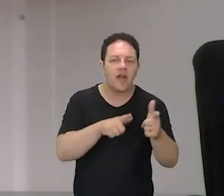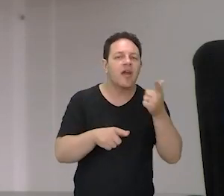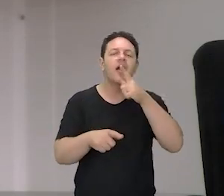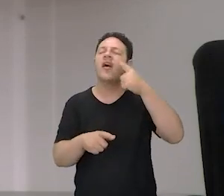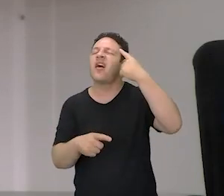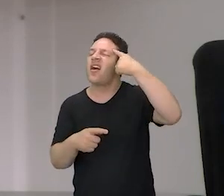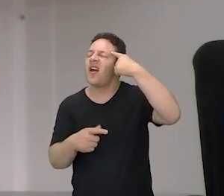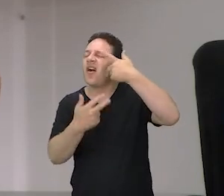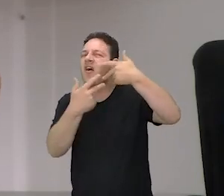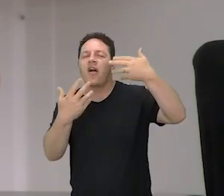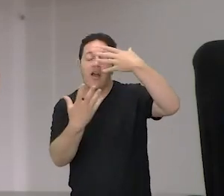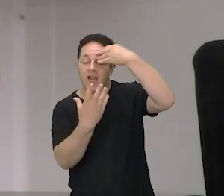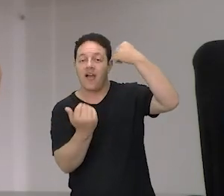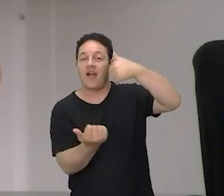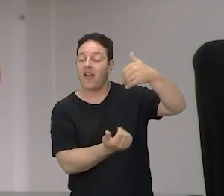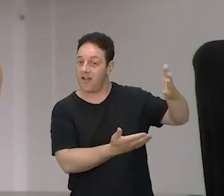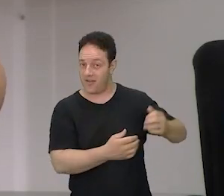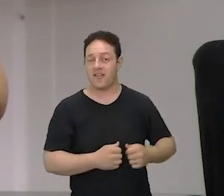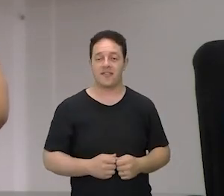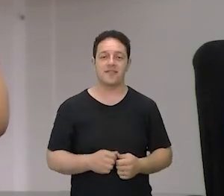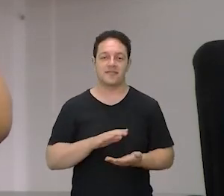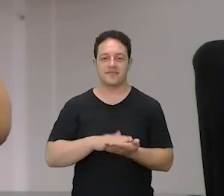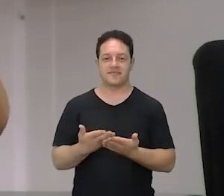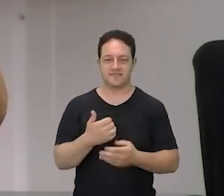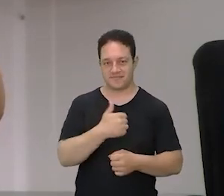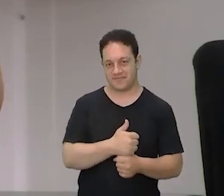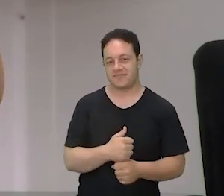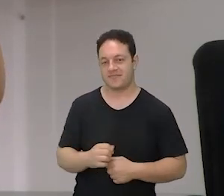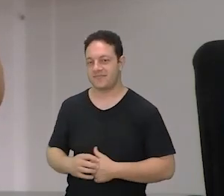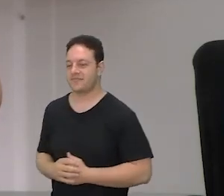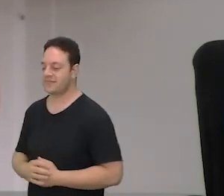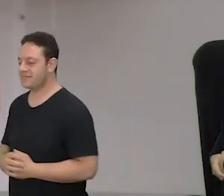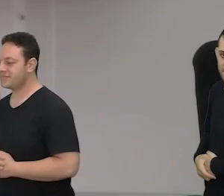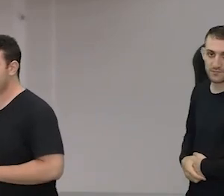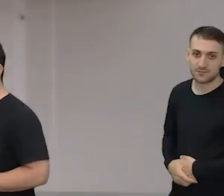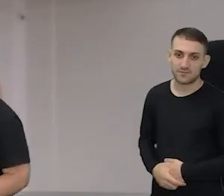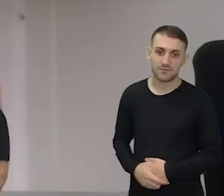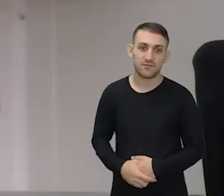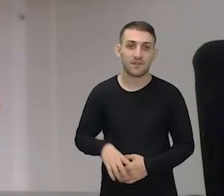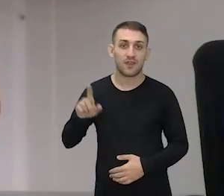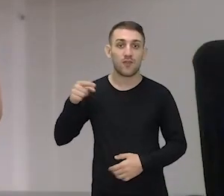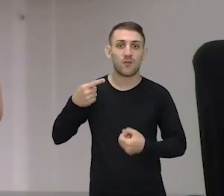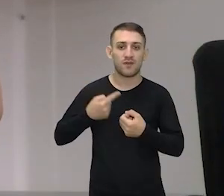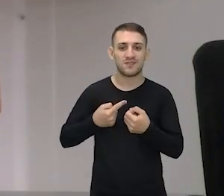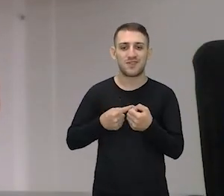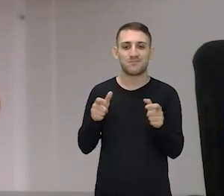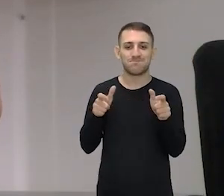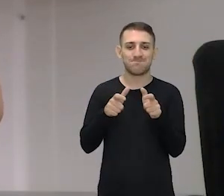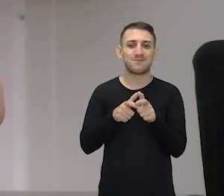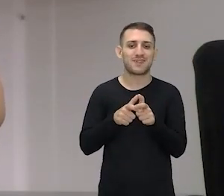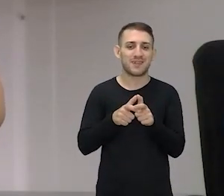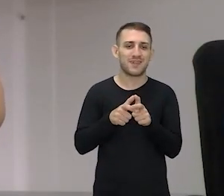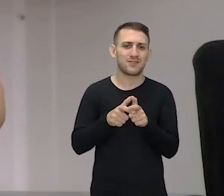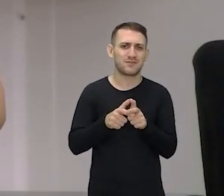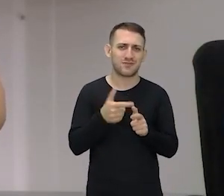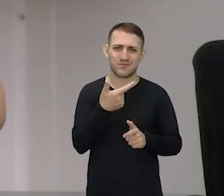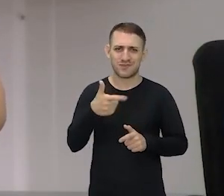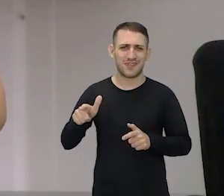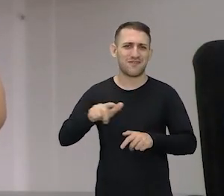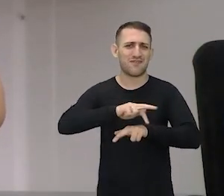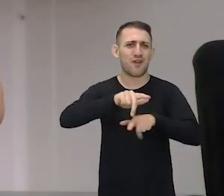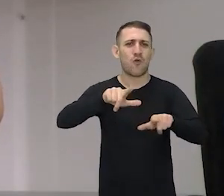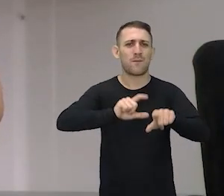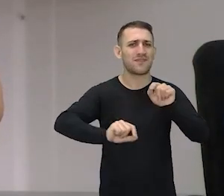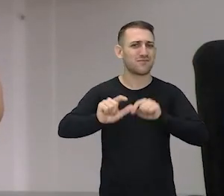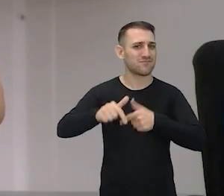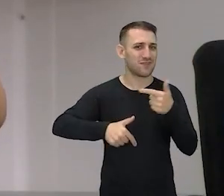superando, ele esquecendo. A nossa cidade é uma cidade, assim como do colega, é uma cidade pequena, não tem muita opção de